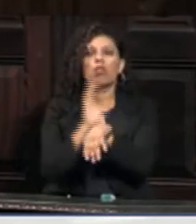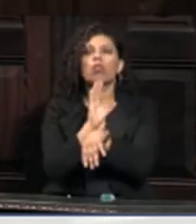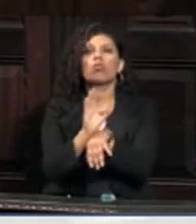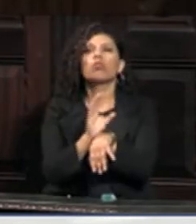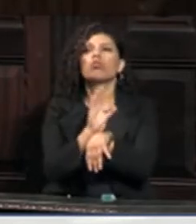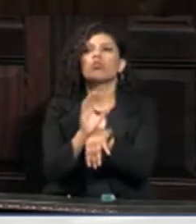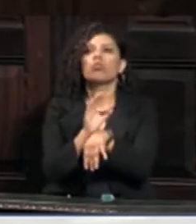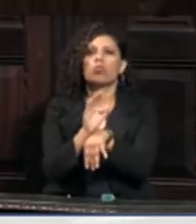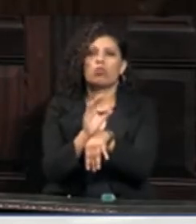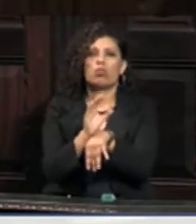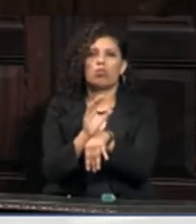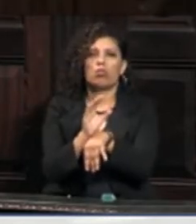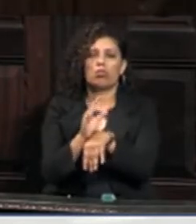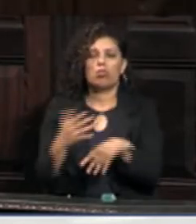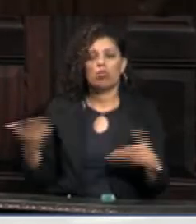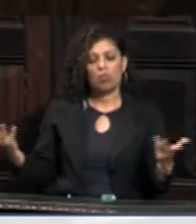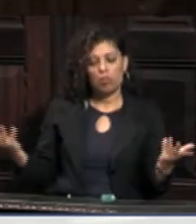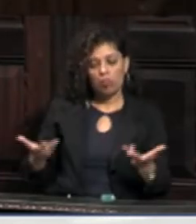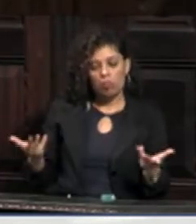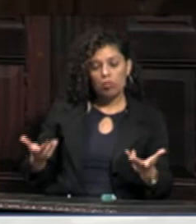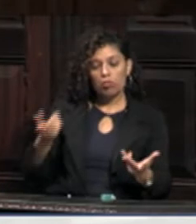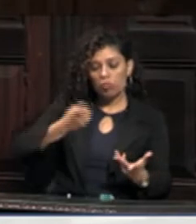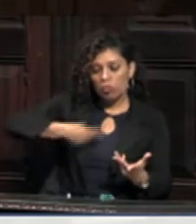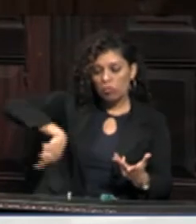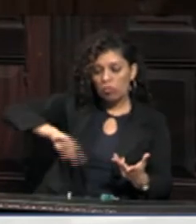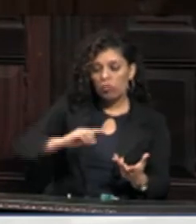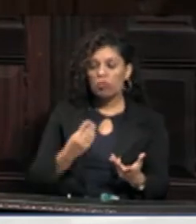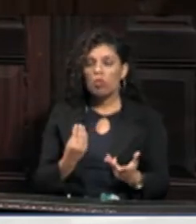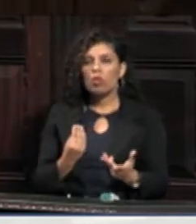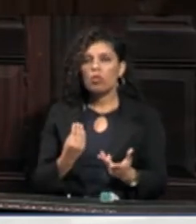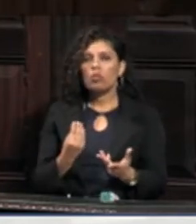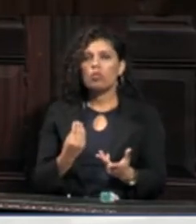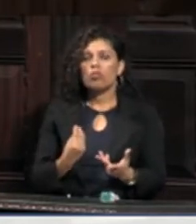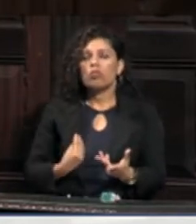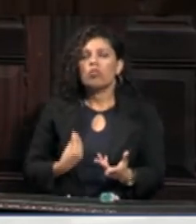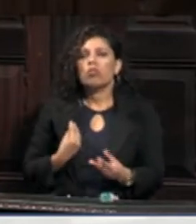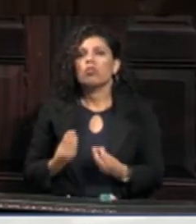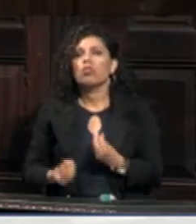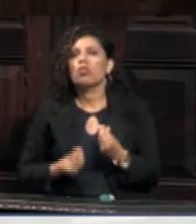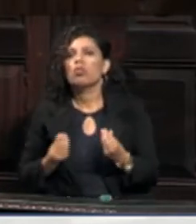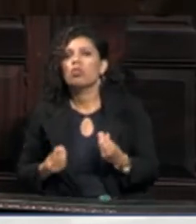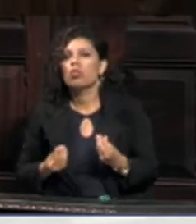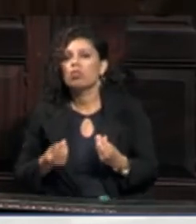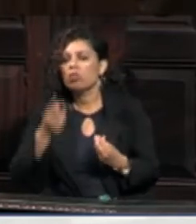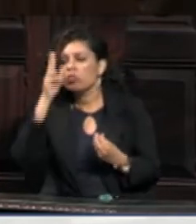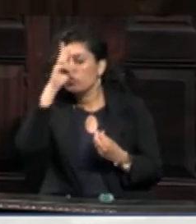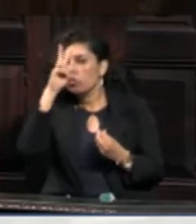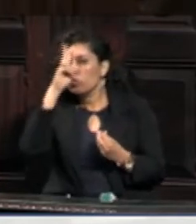Vivemos, neste último quadriênio, na União,